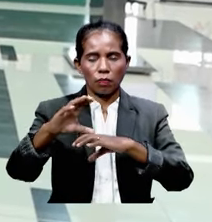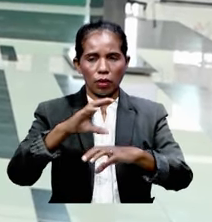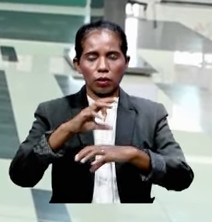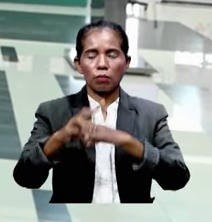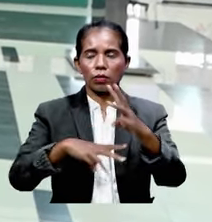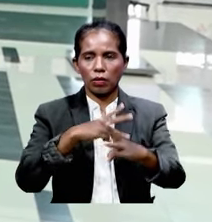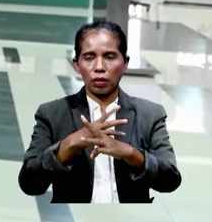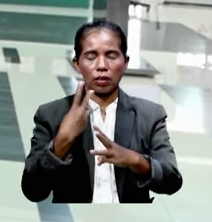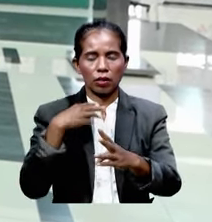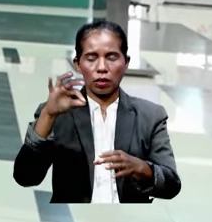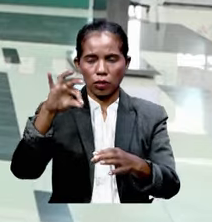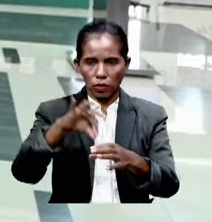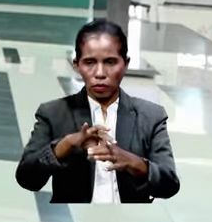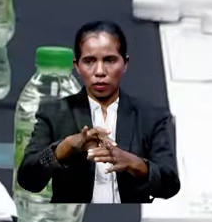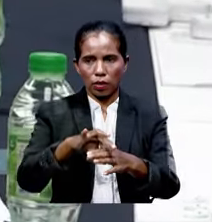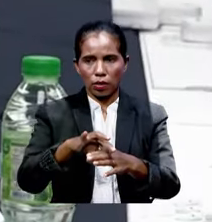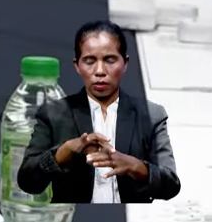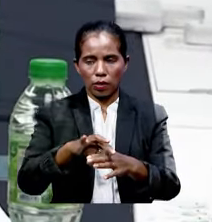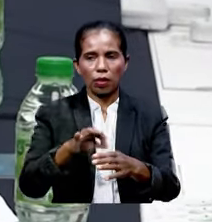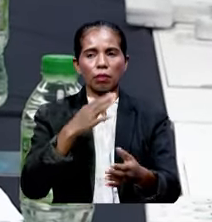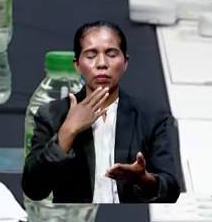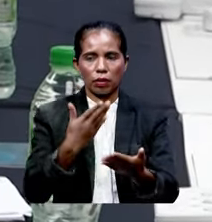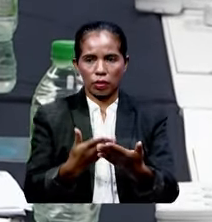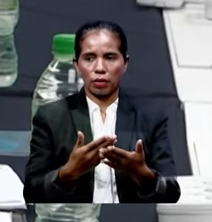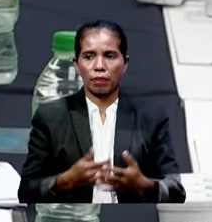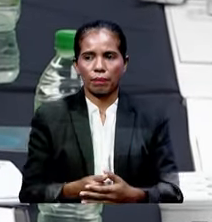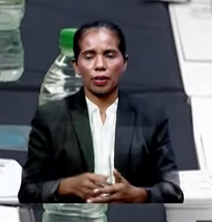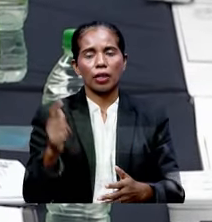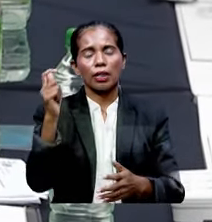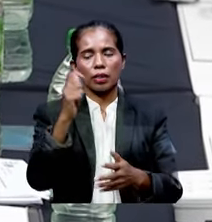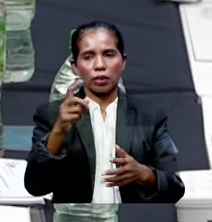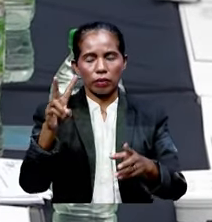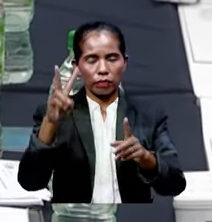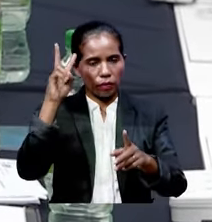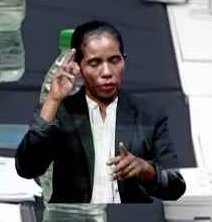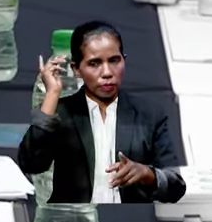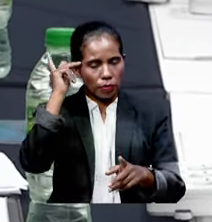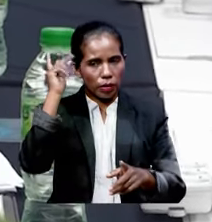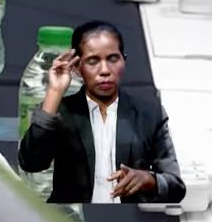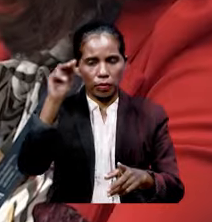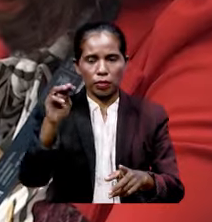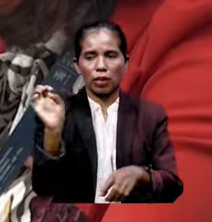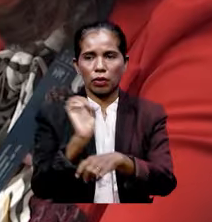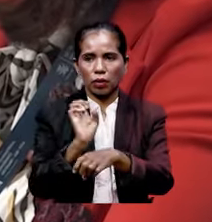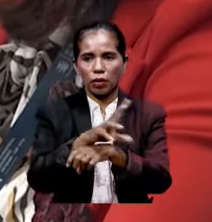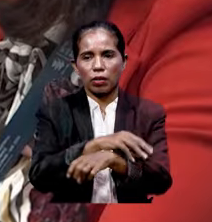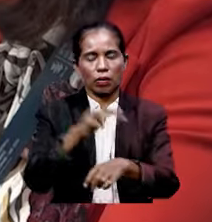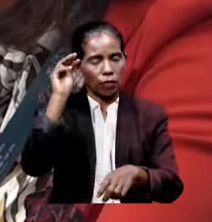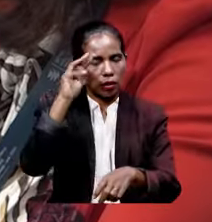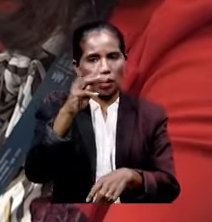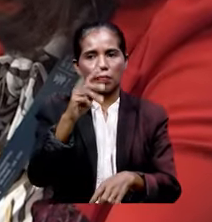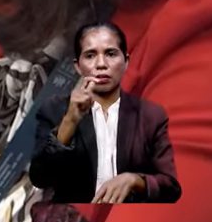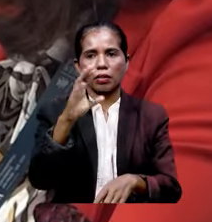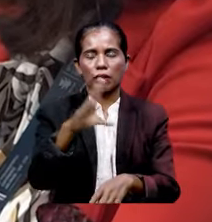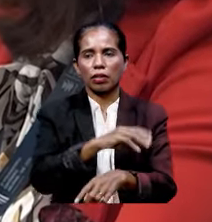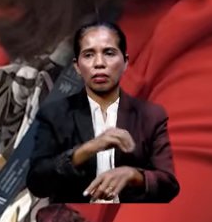produsaun agrikola ne be organik. Ia terça ne vice primeiro ministro no ministro coordenador assunto ekonomiko no ministro turismo ambiente